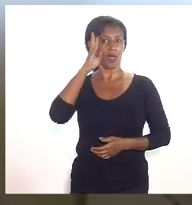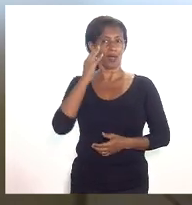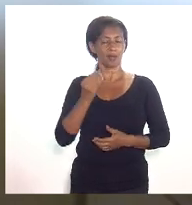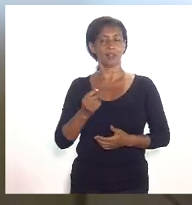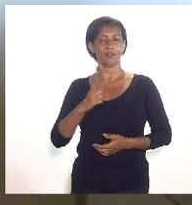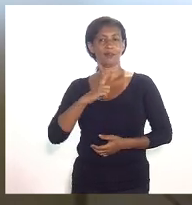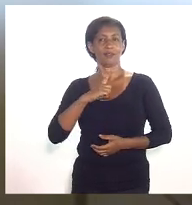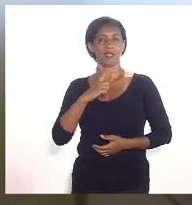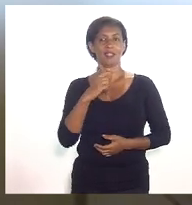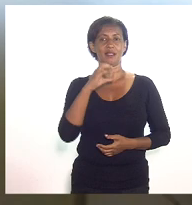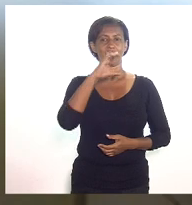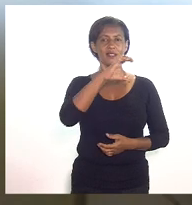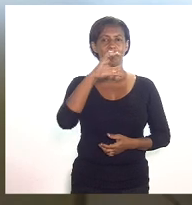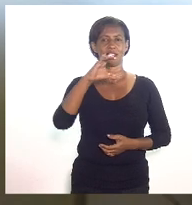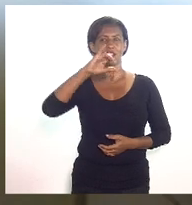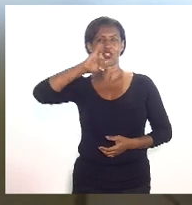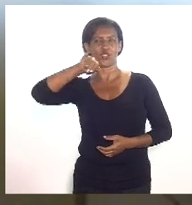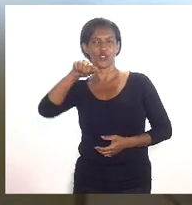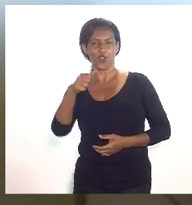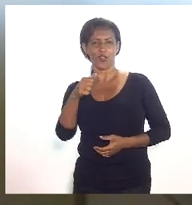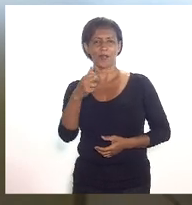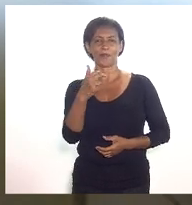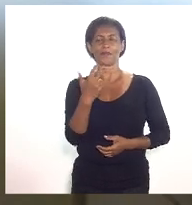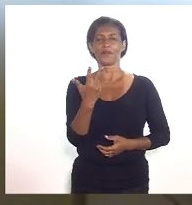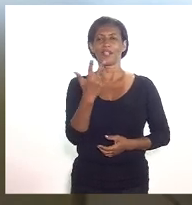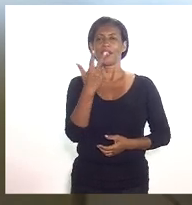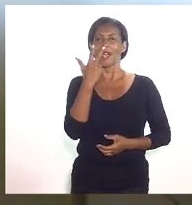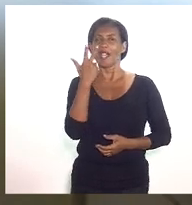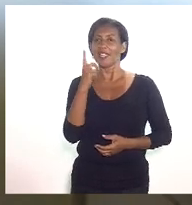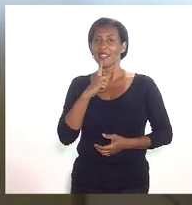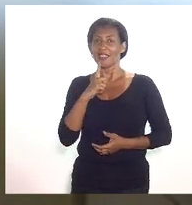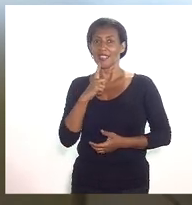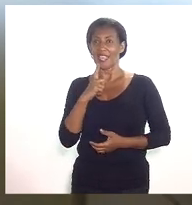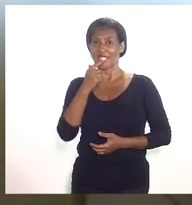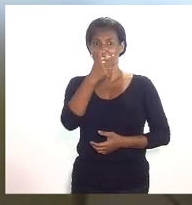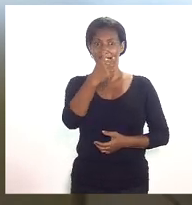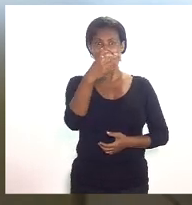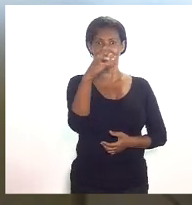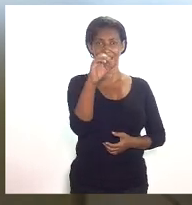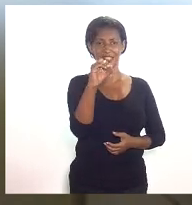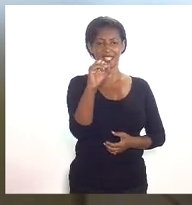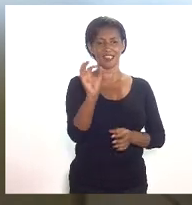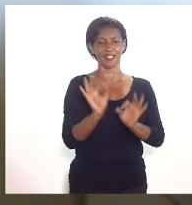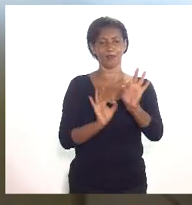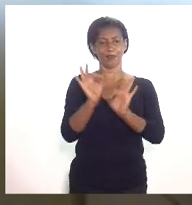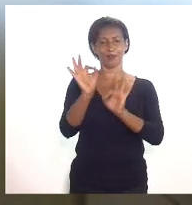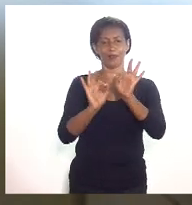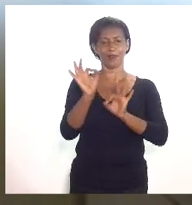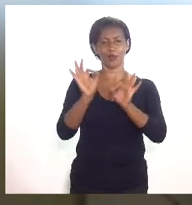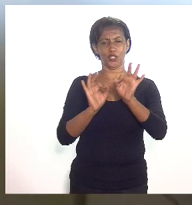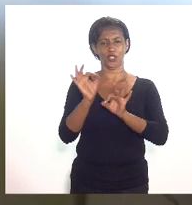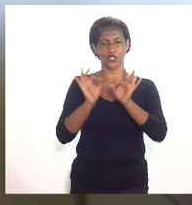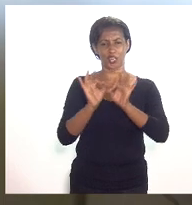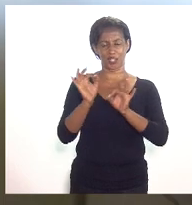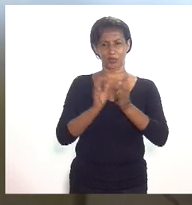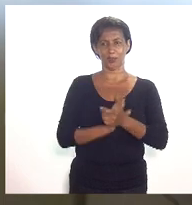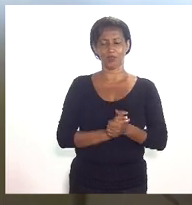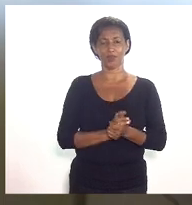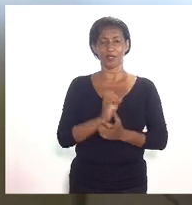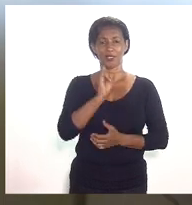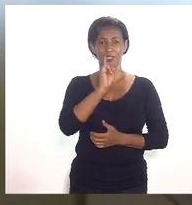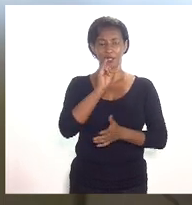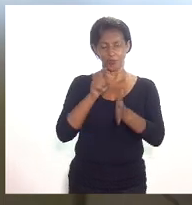aí chegam os pareceres de todos os deputados com 70 projetos. Se fosse só para exame de